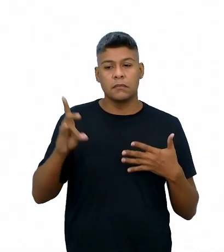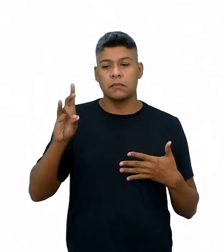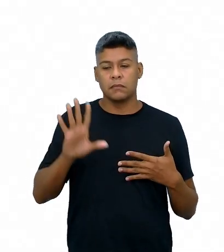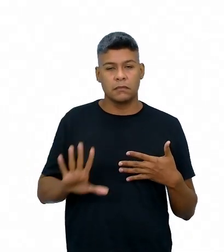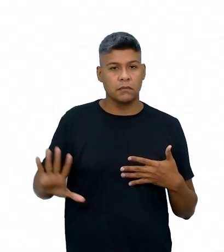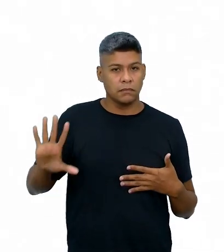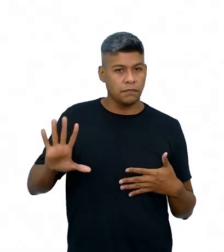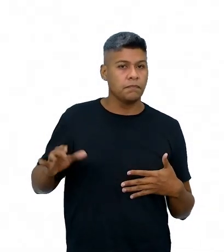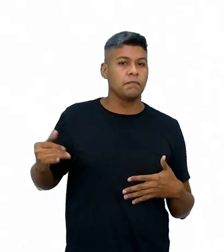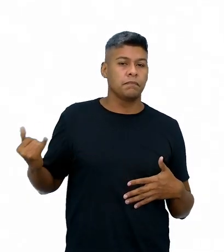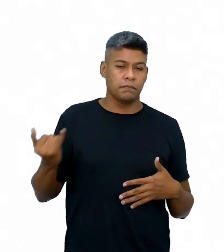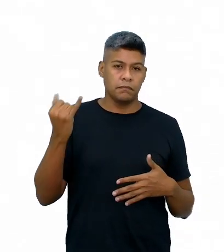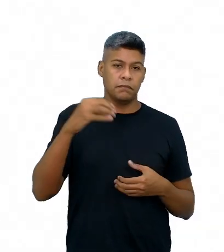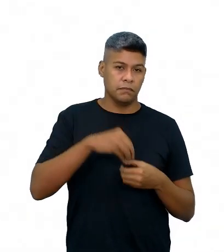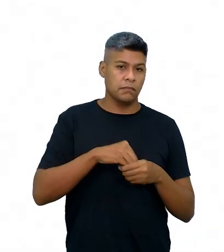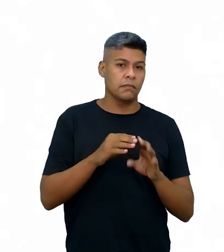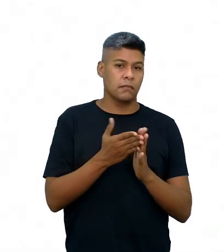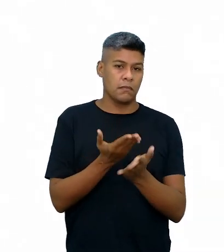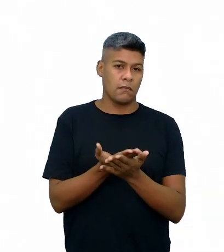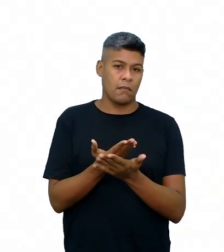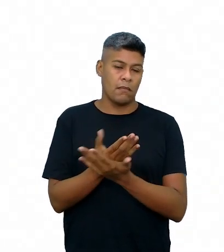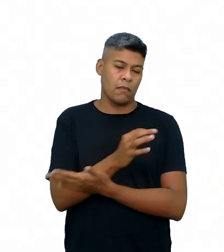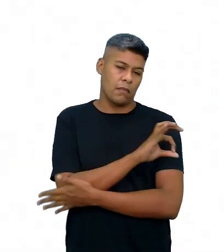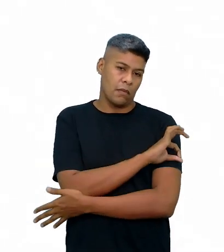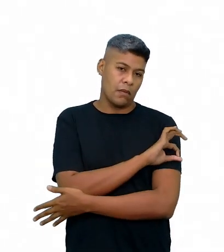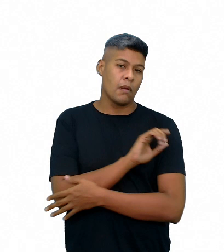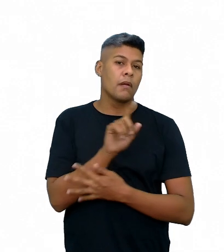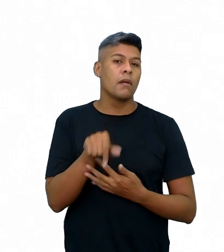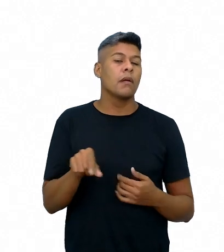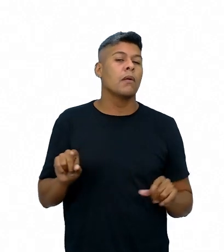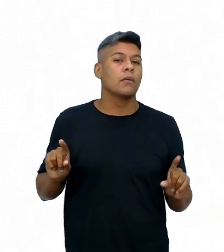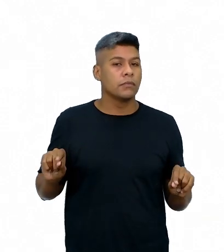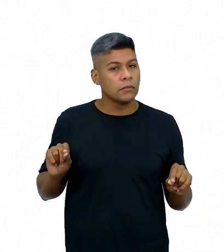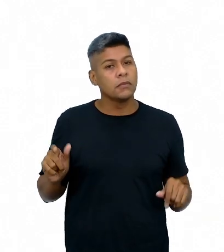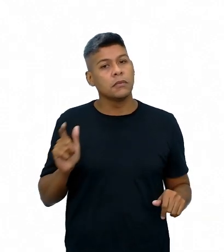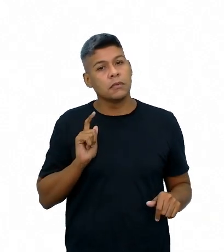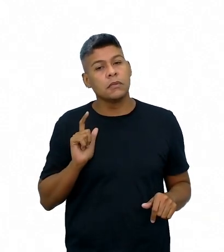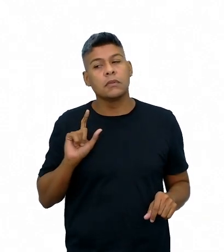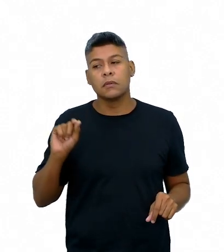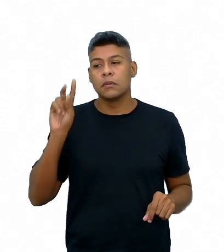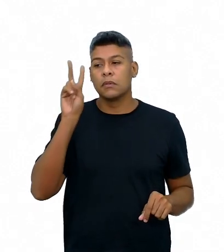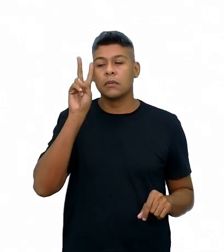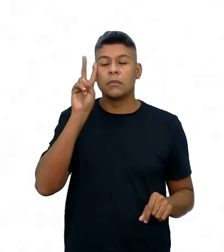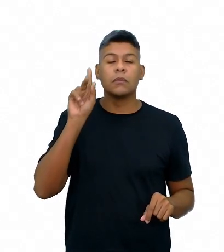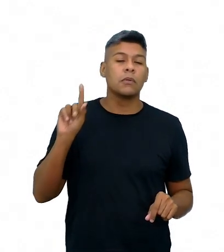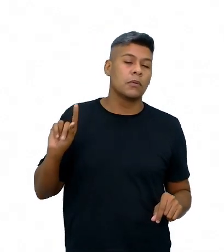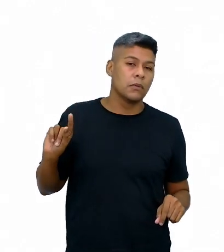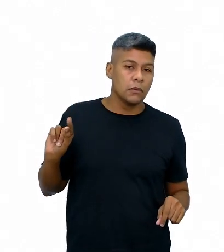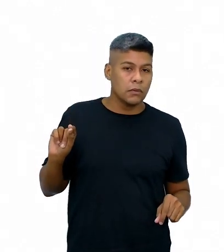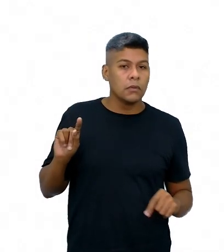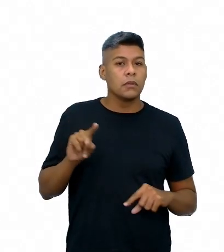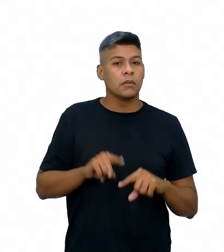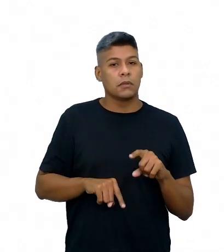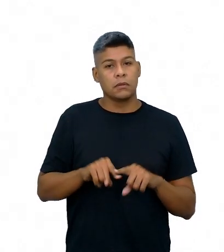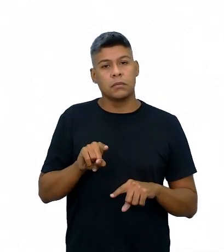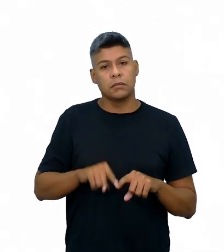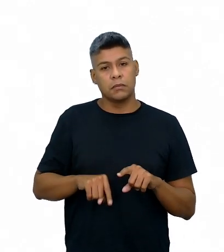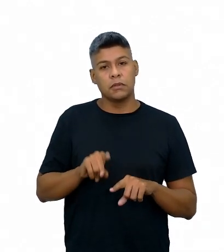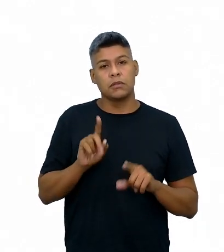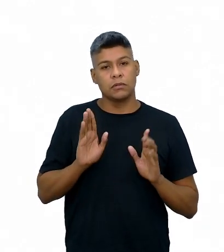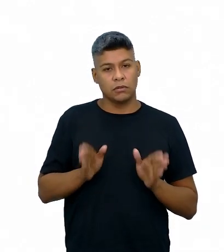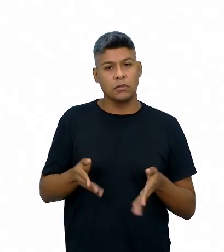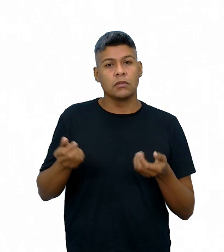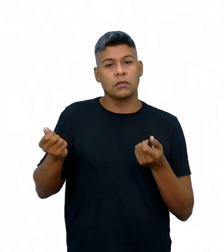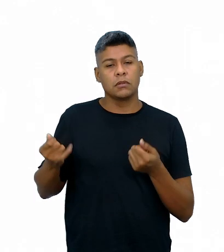em sala de aula, no 9º ano, faz com que você leve em consideração esses elementos que foram